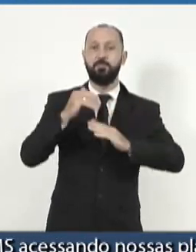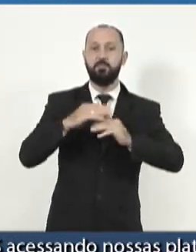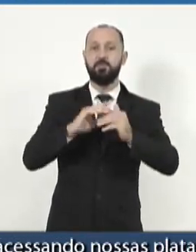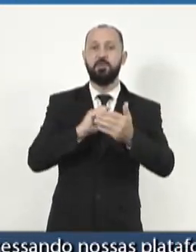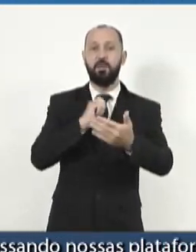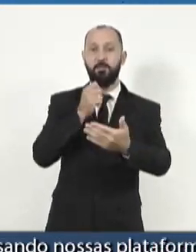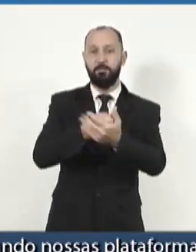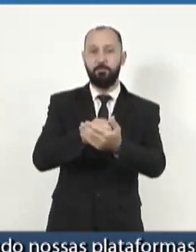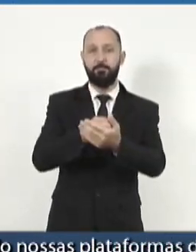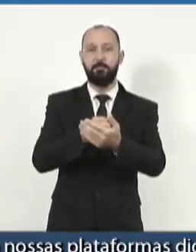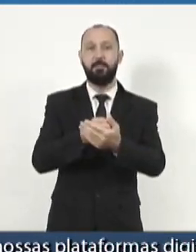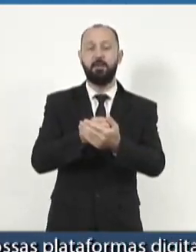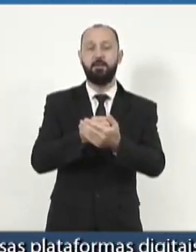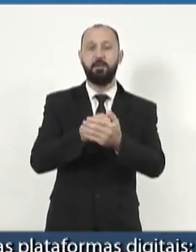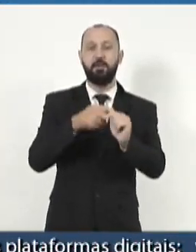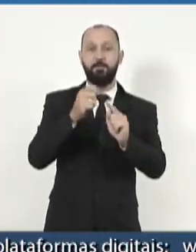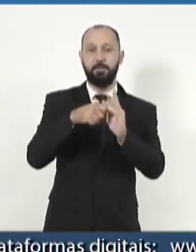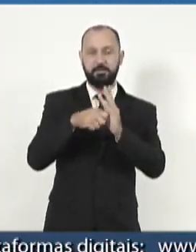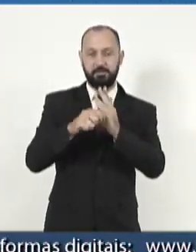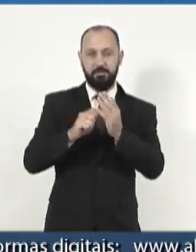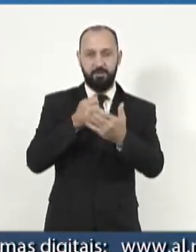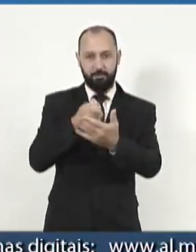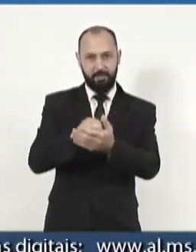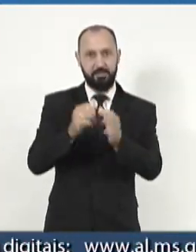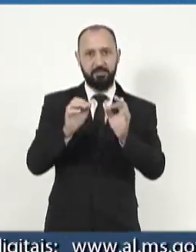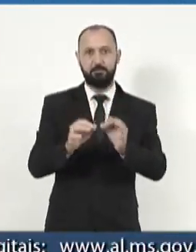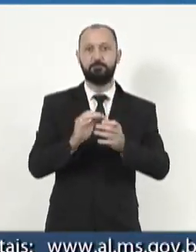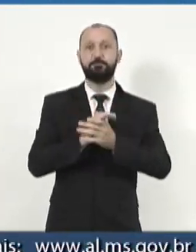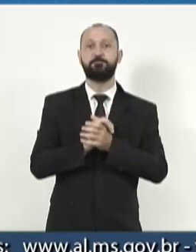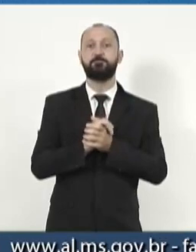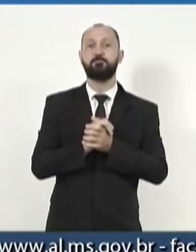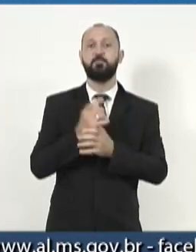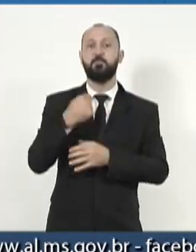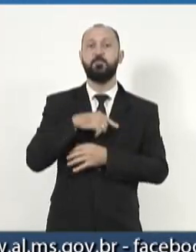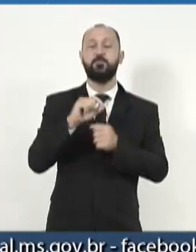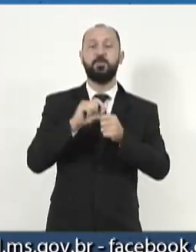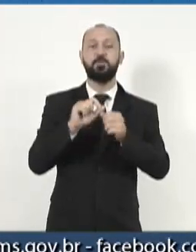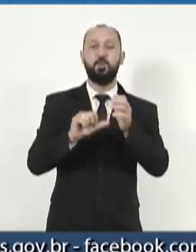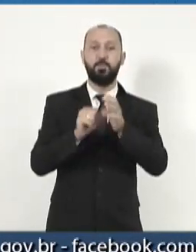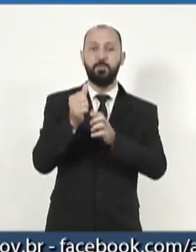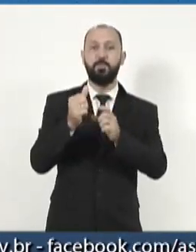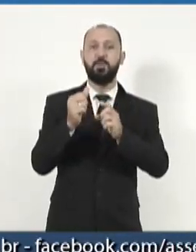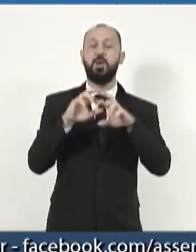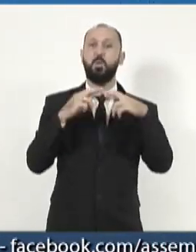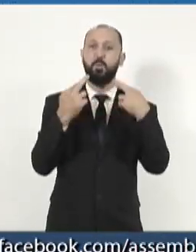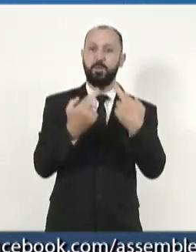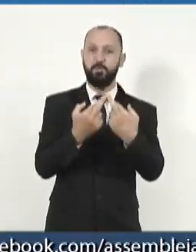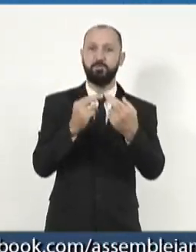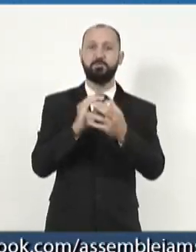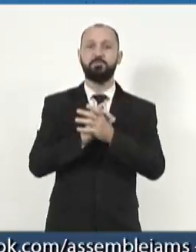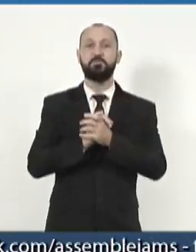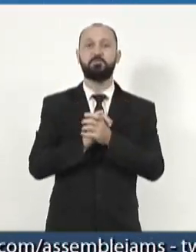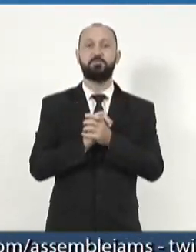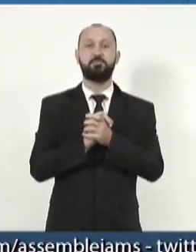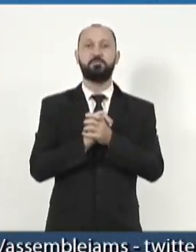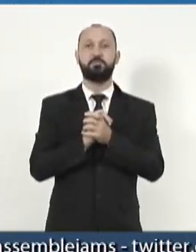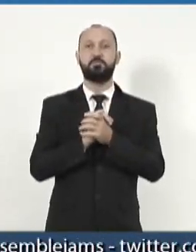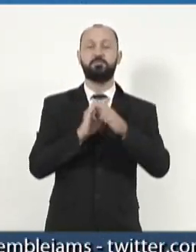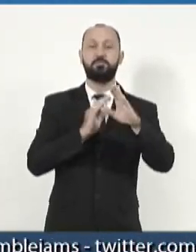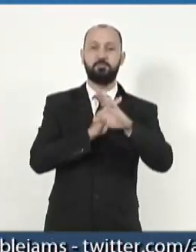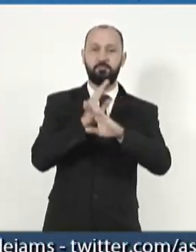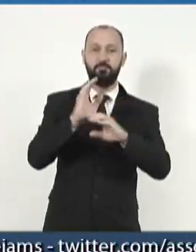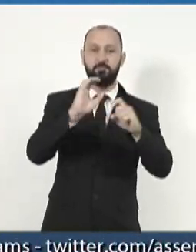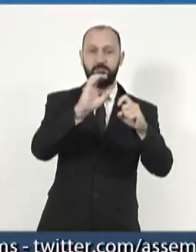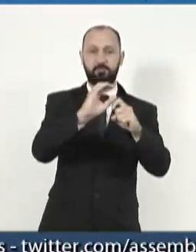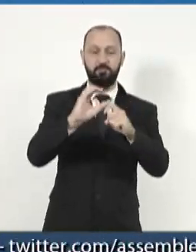crise financeira que ela vem enfrentando, e, ao mesmo tempo, buscar uma alternativa